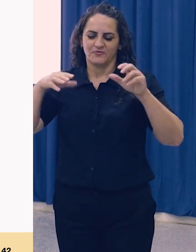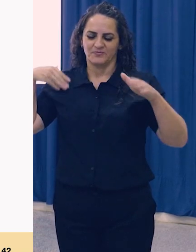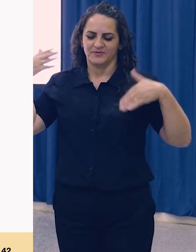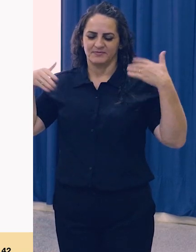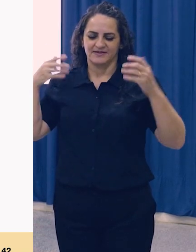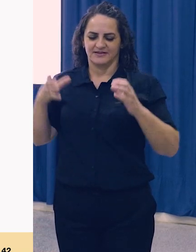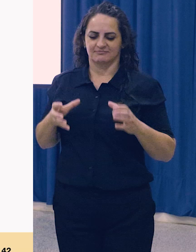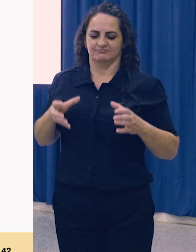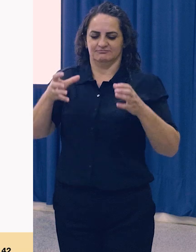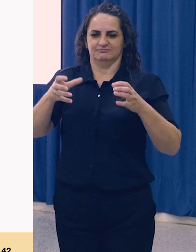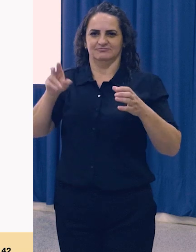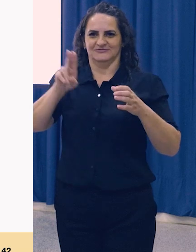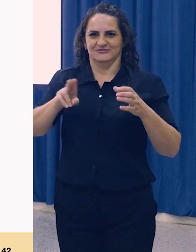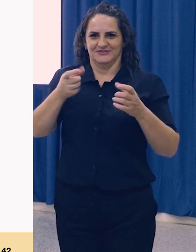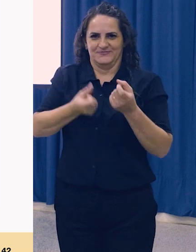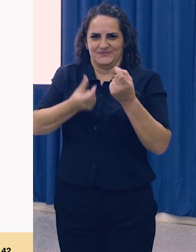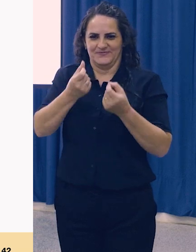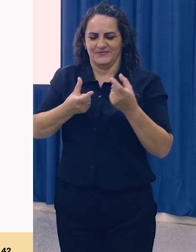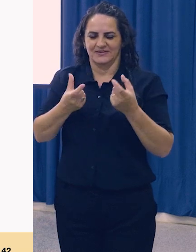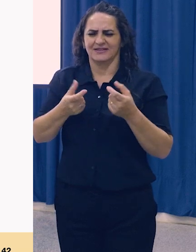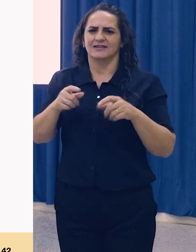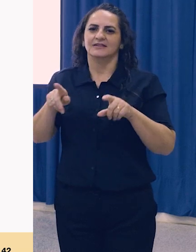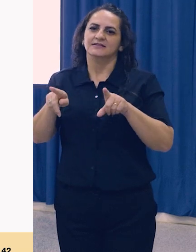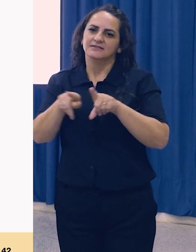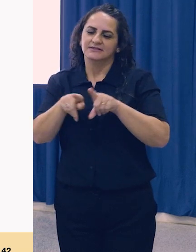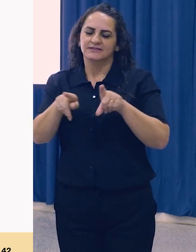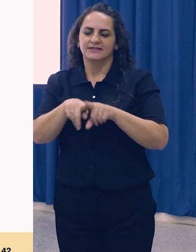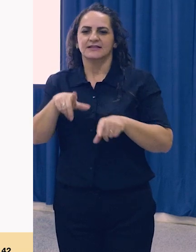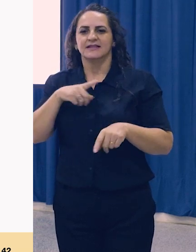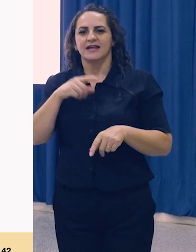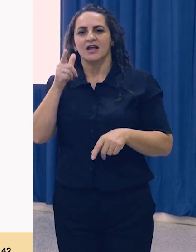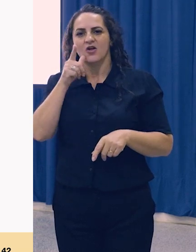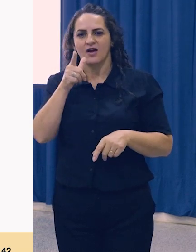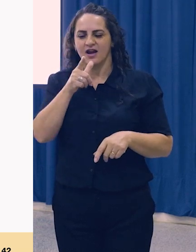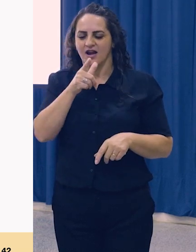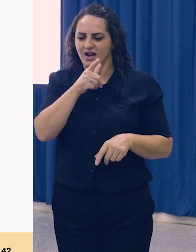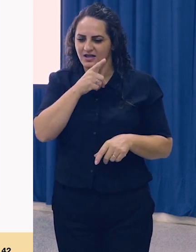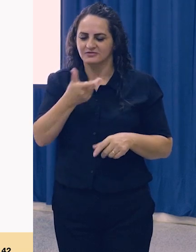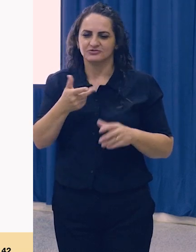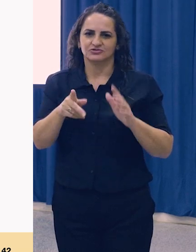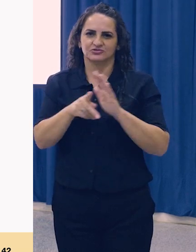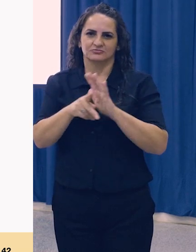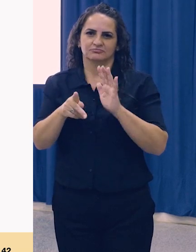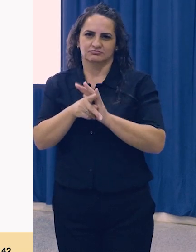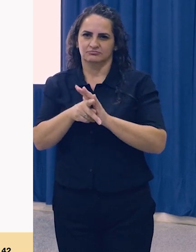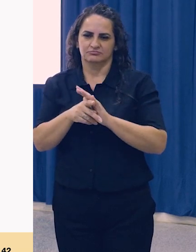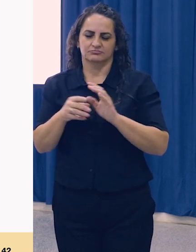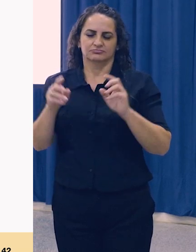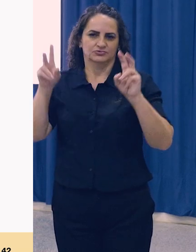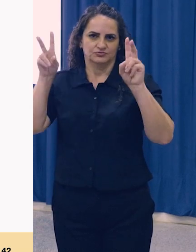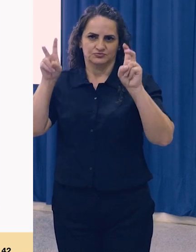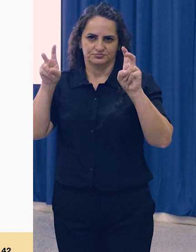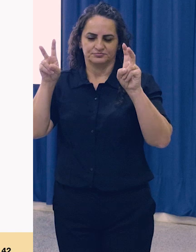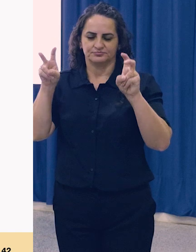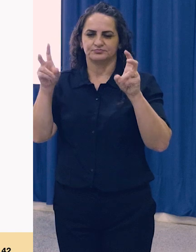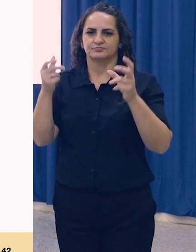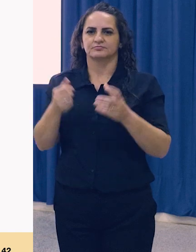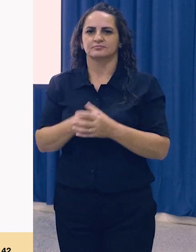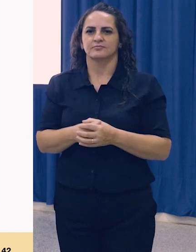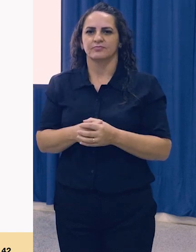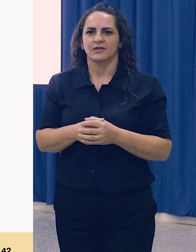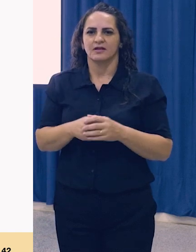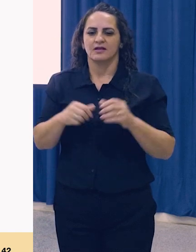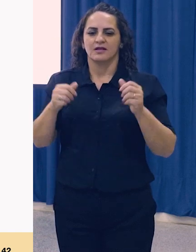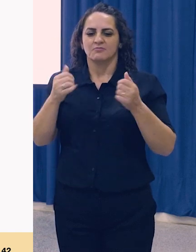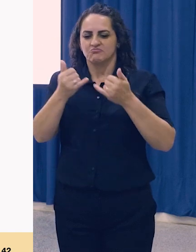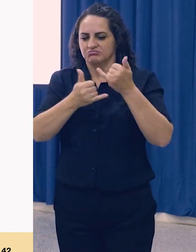bacana. Tem também os lanches temáticos, como Burger King e McDonald's geralmente fazem, com